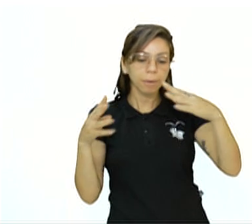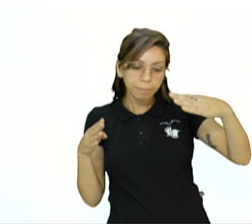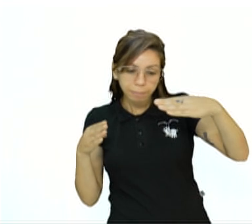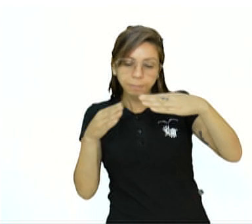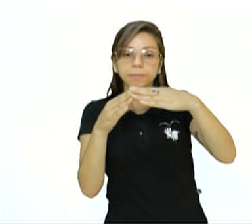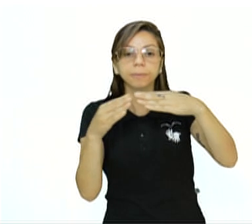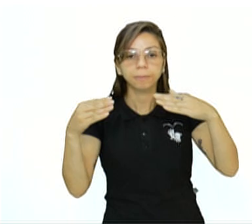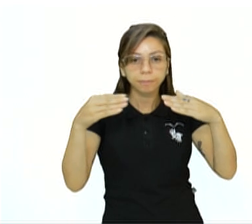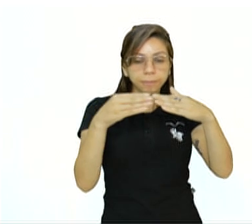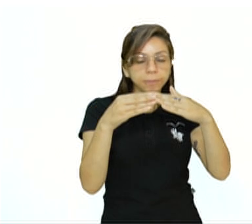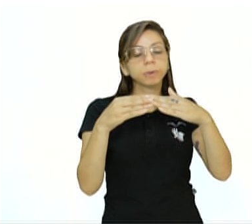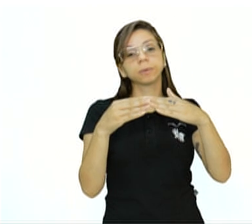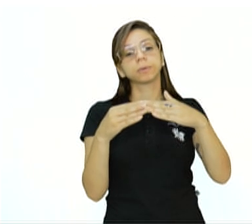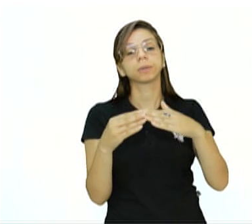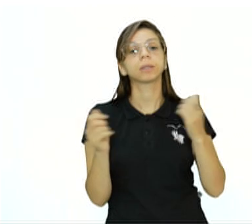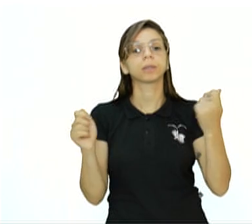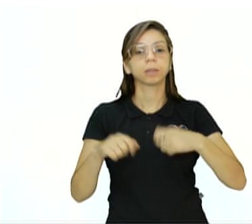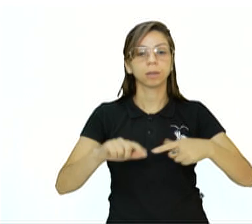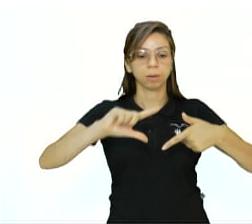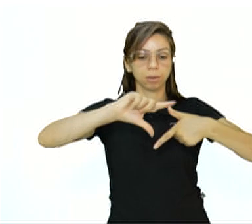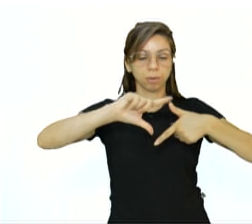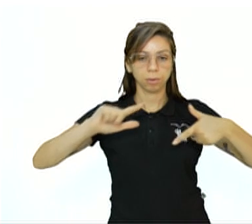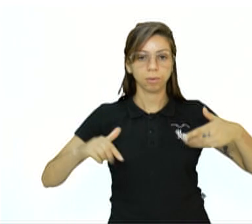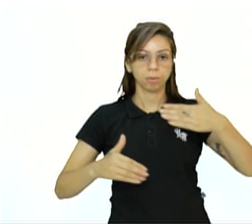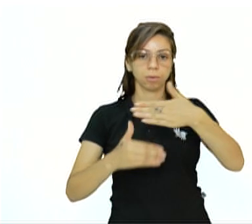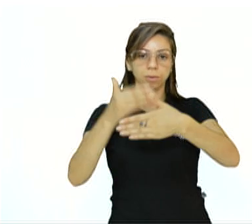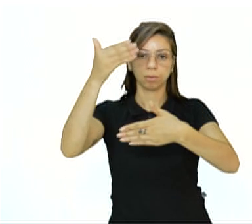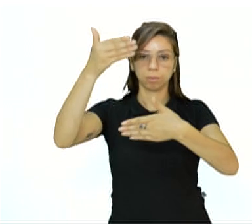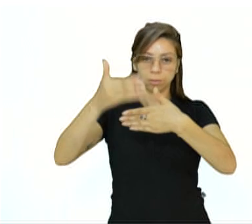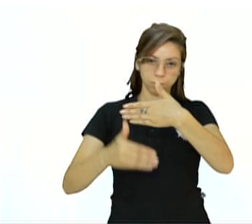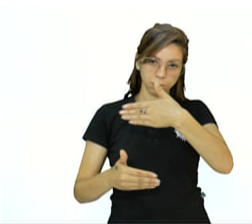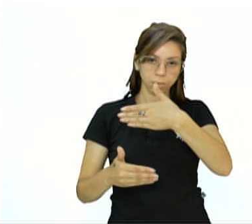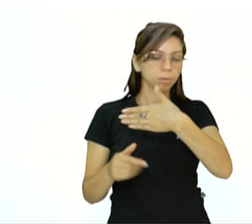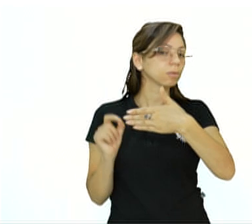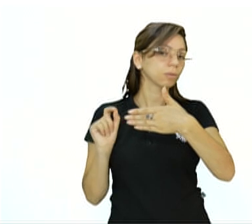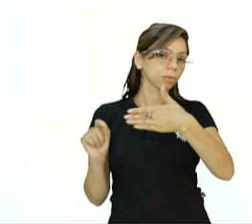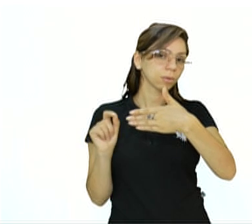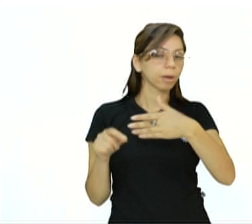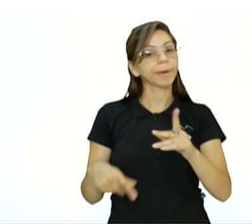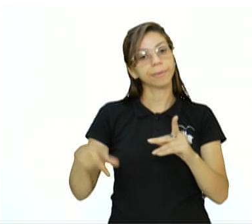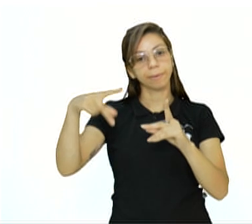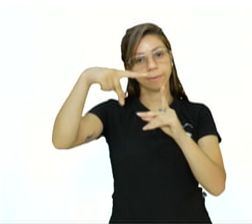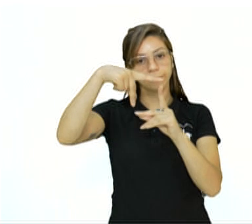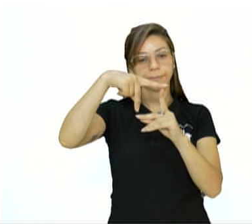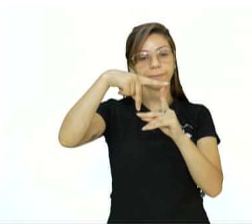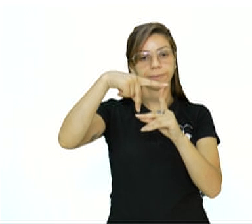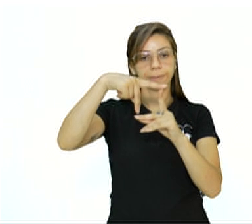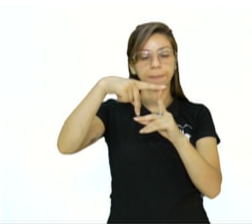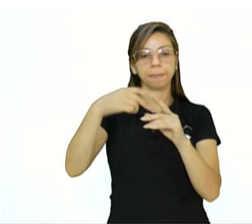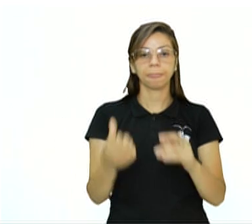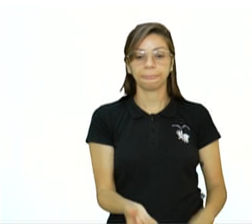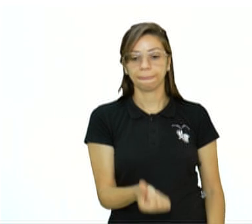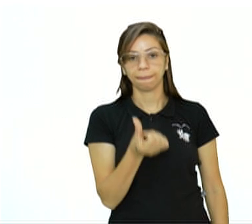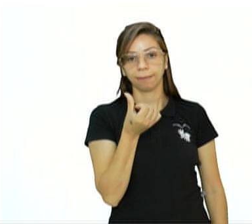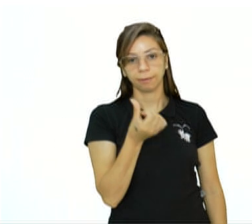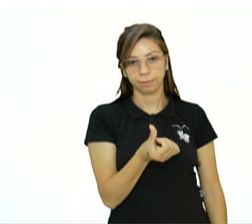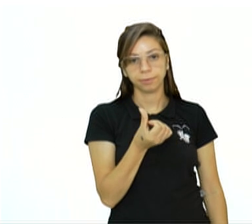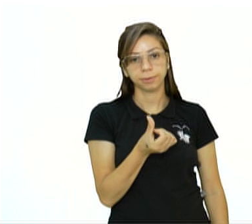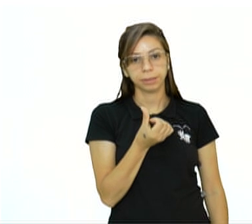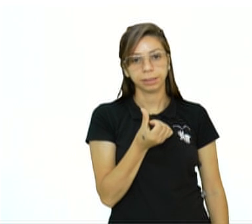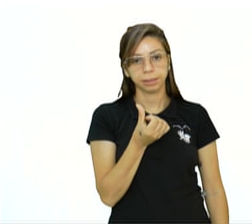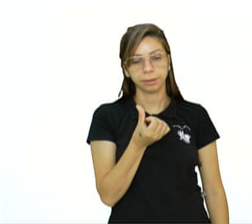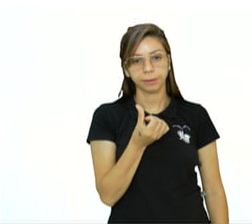Então, qual é a forma geométrica plana do nosso cubo? O quadrado. Teremos 6